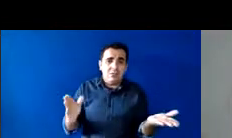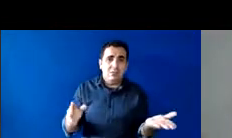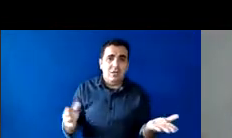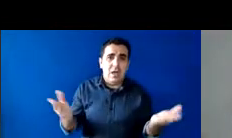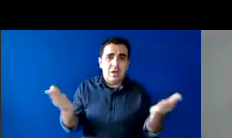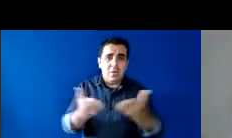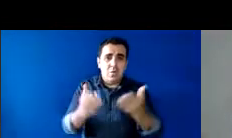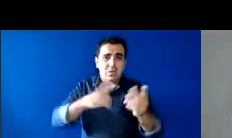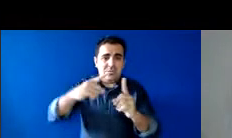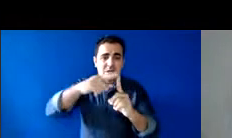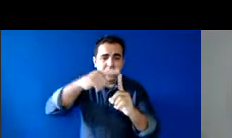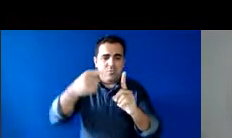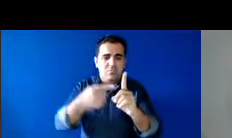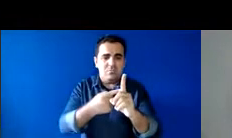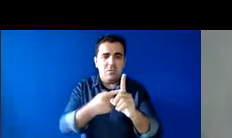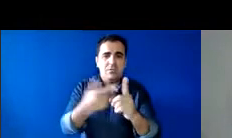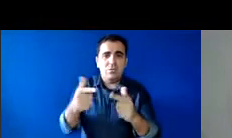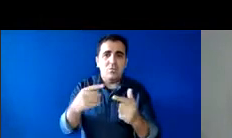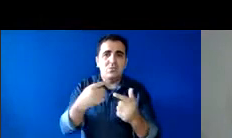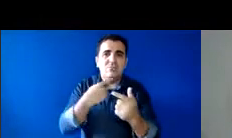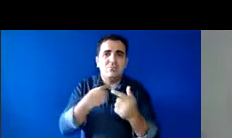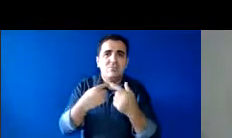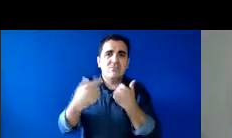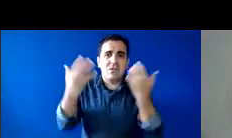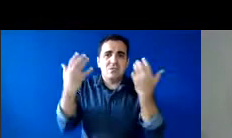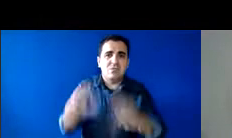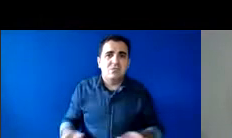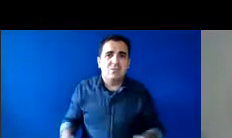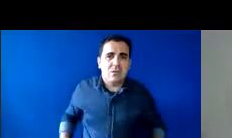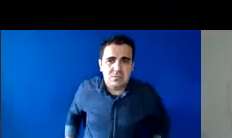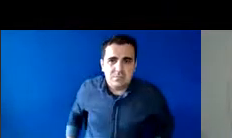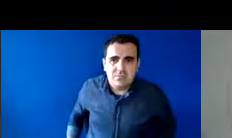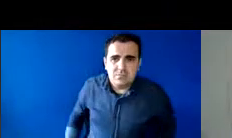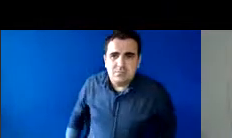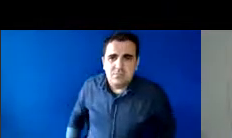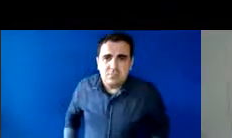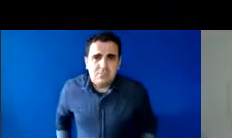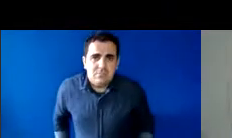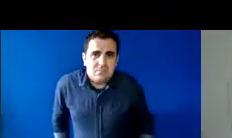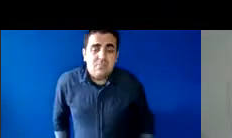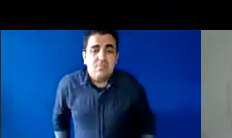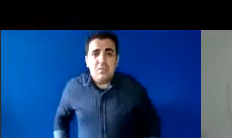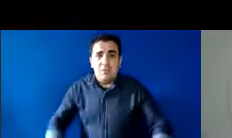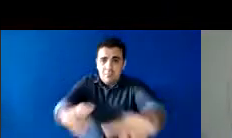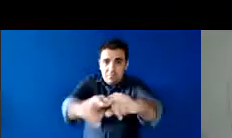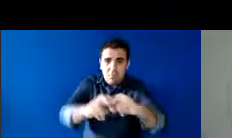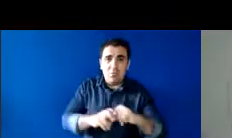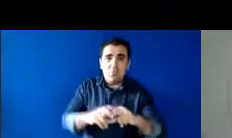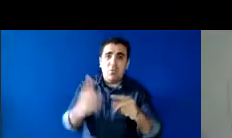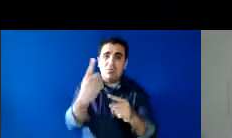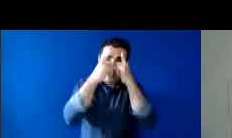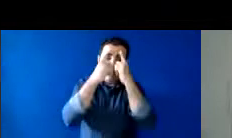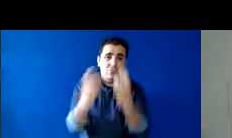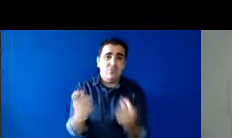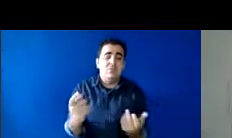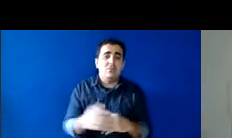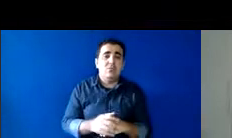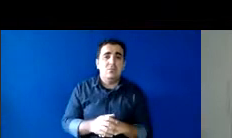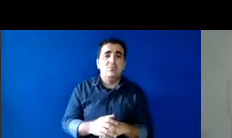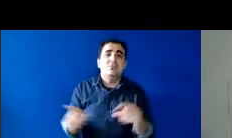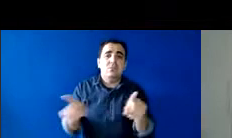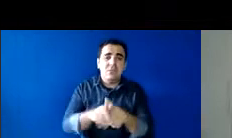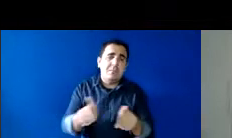uma gravidez não desejada, uma gravidez decorrente de uma violência. E mulheres também que estão